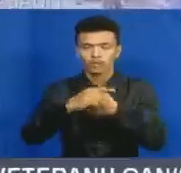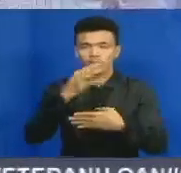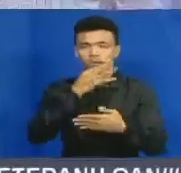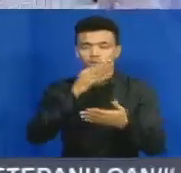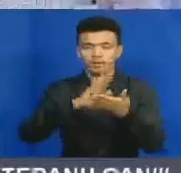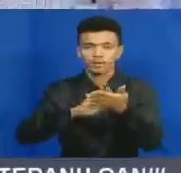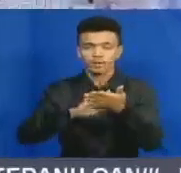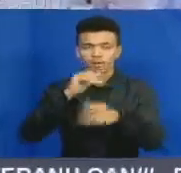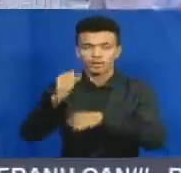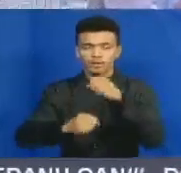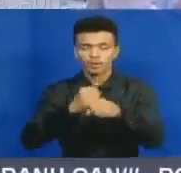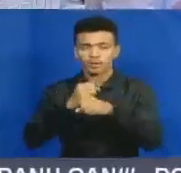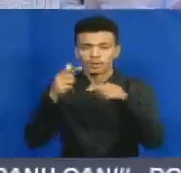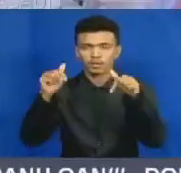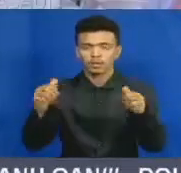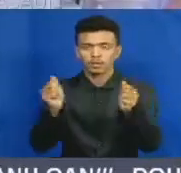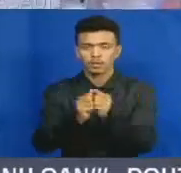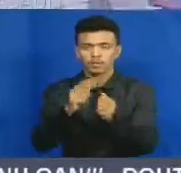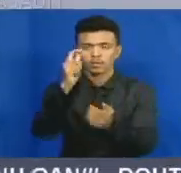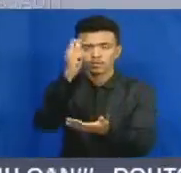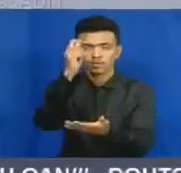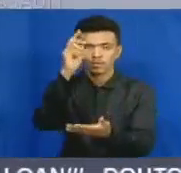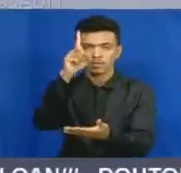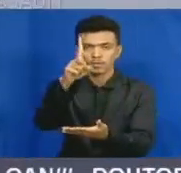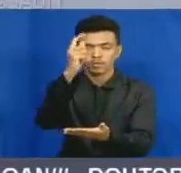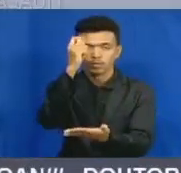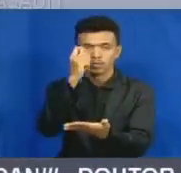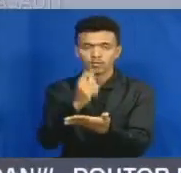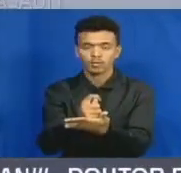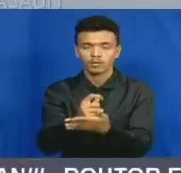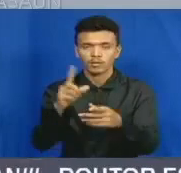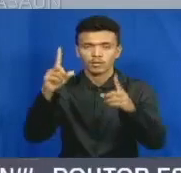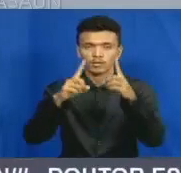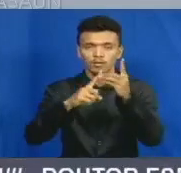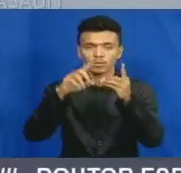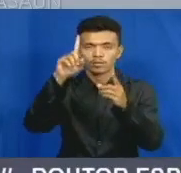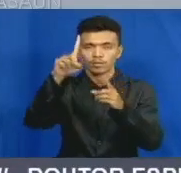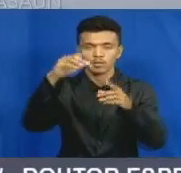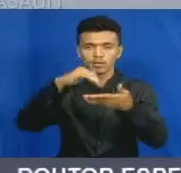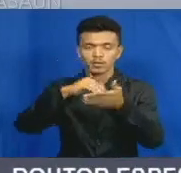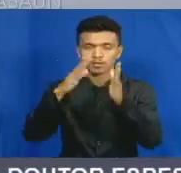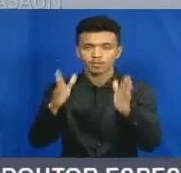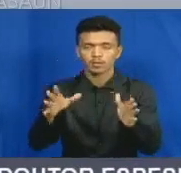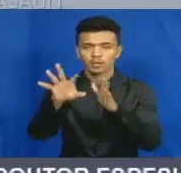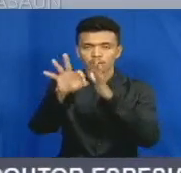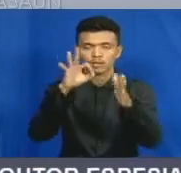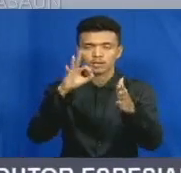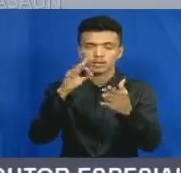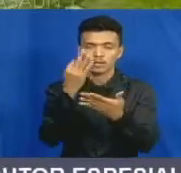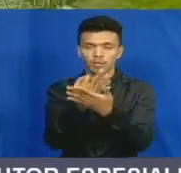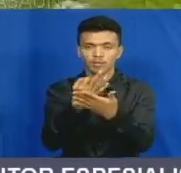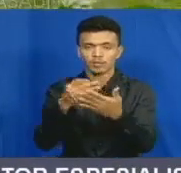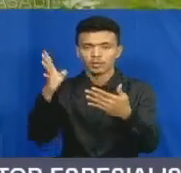ne. Hamoto dolar American tokon ida resin. Tambane ia lorong ida kada estudante hetan deretu sentabu